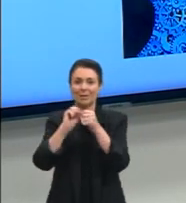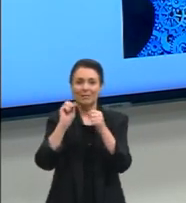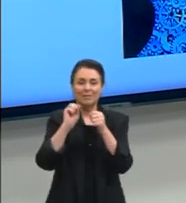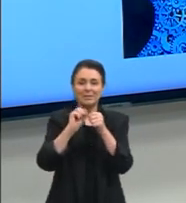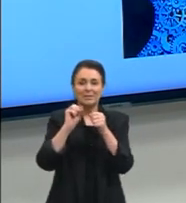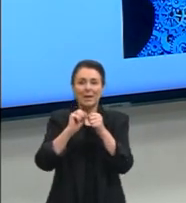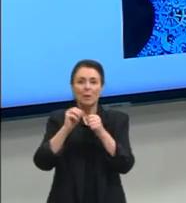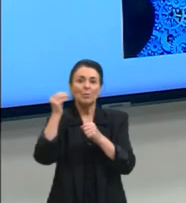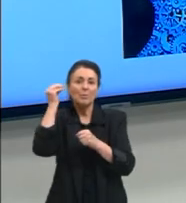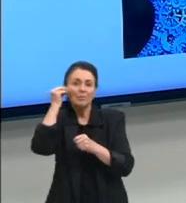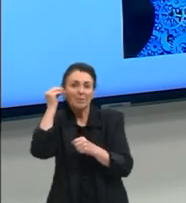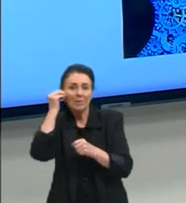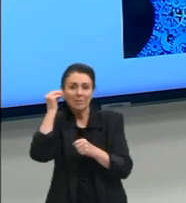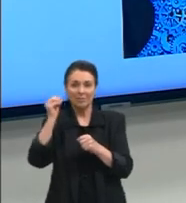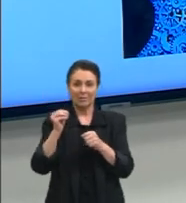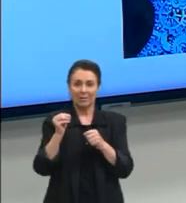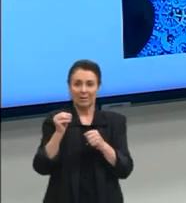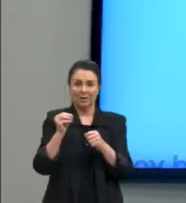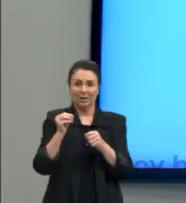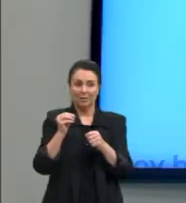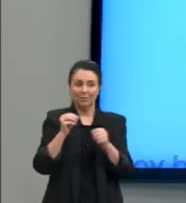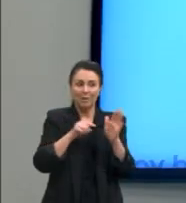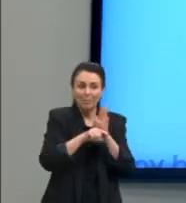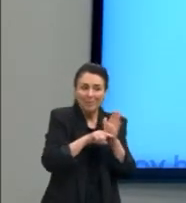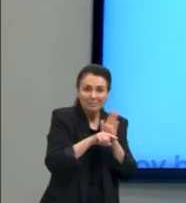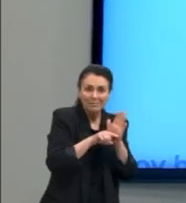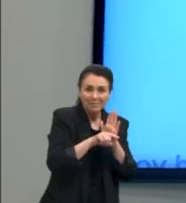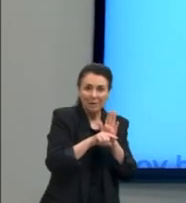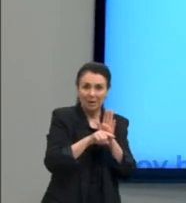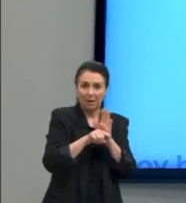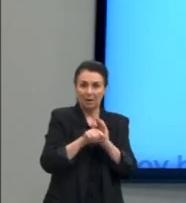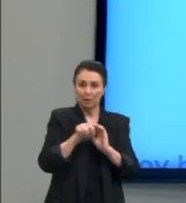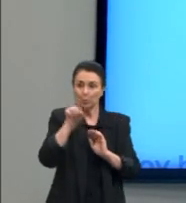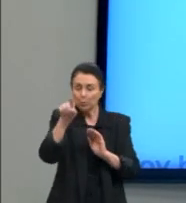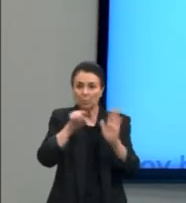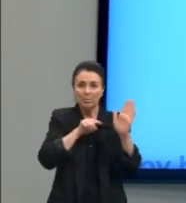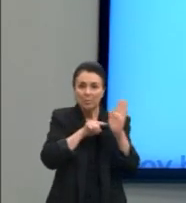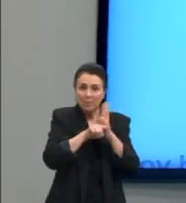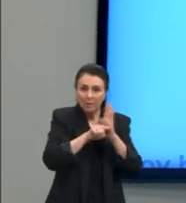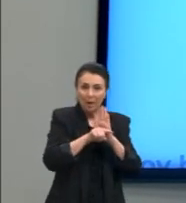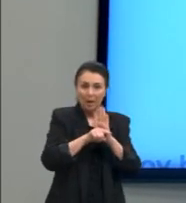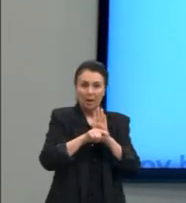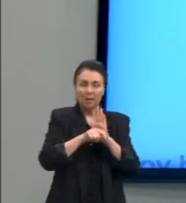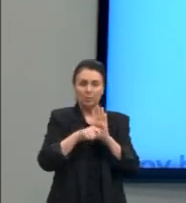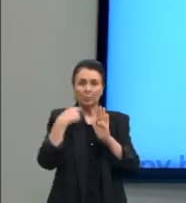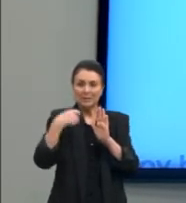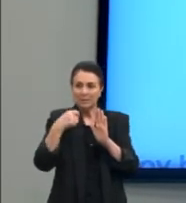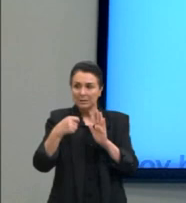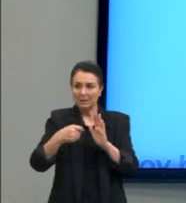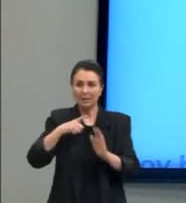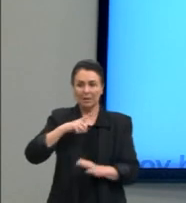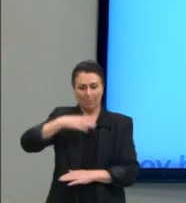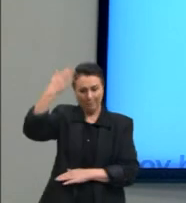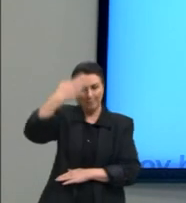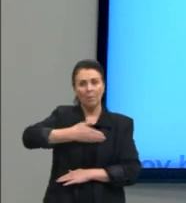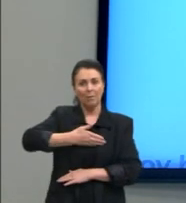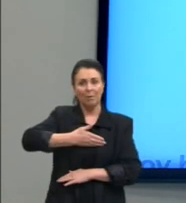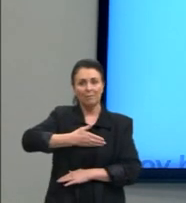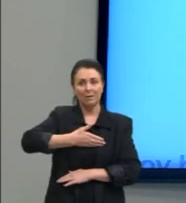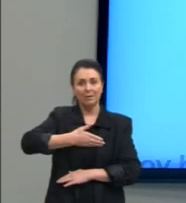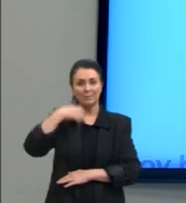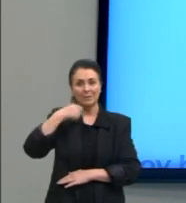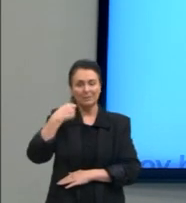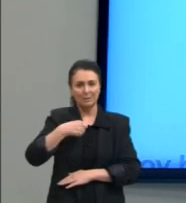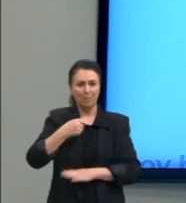irá pesquisar e essa pesquisa você vai encontrar evidências mas como conheço você vai